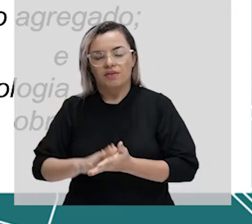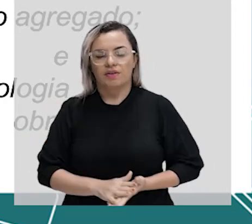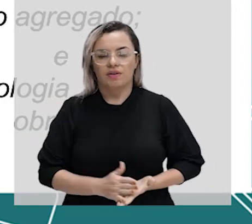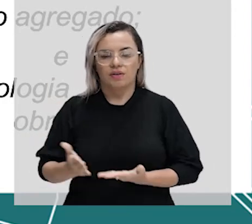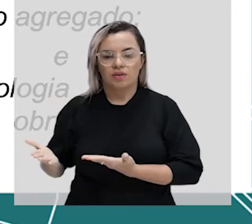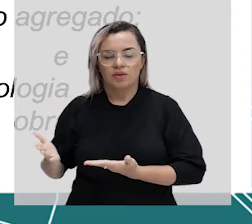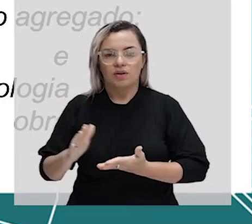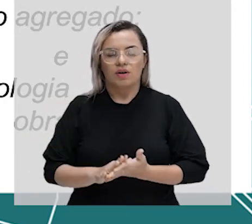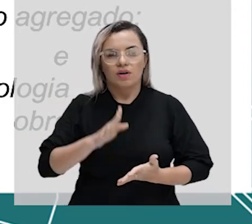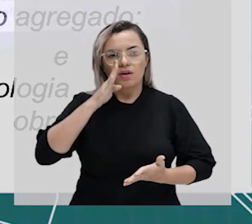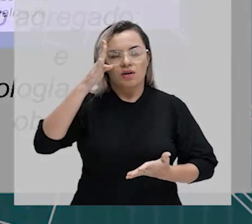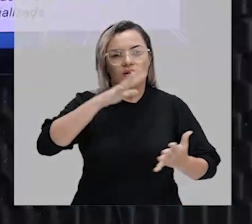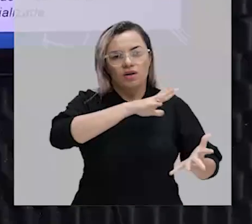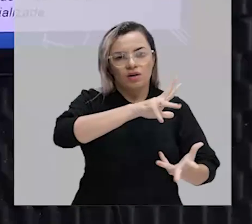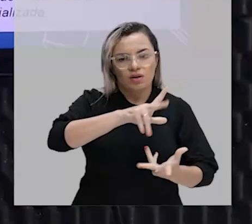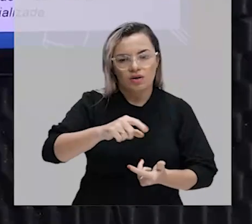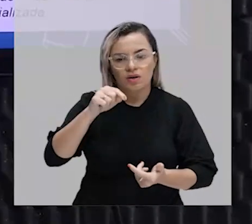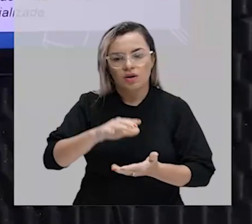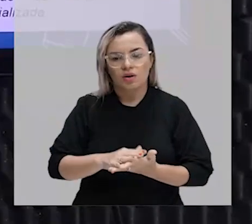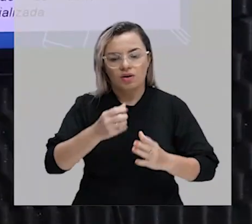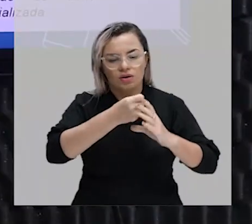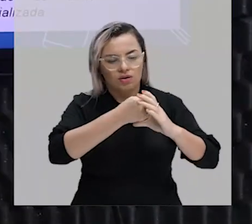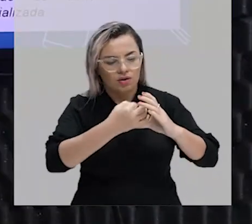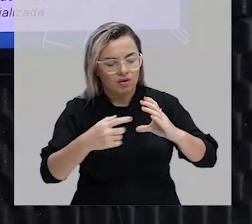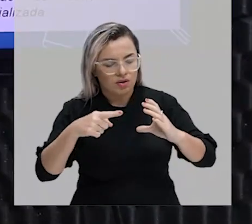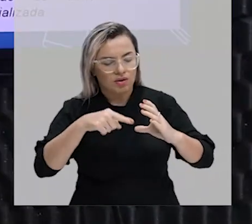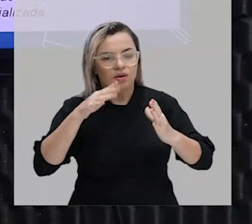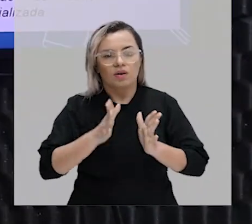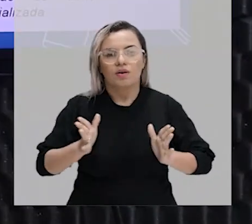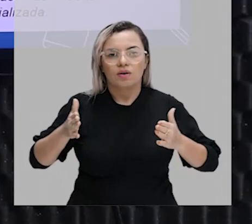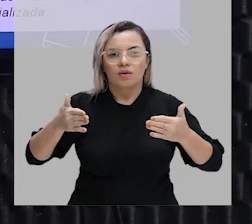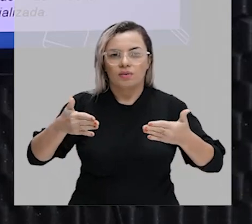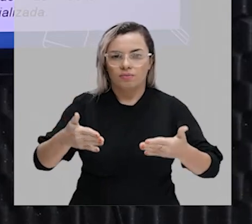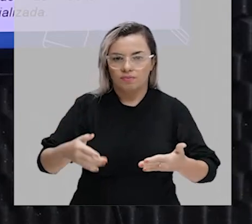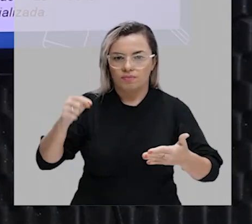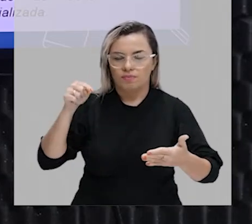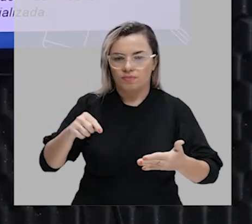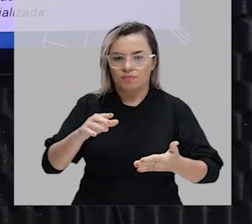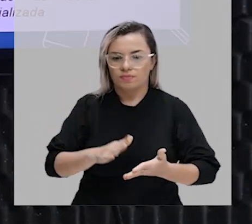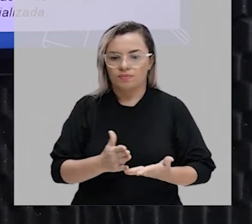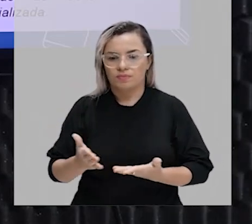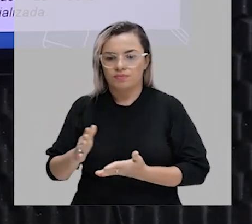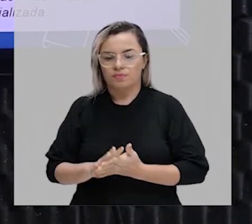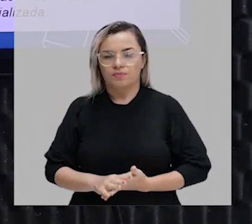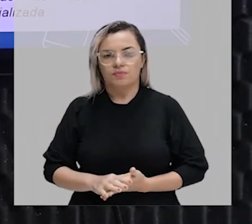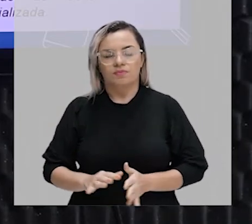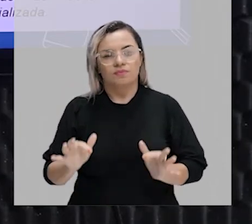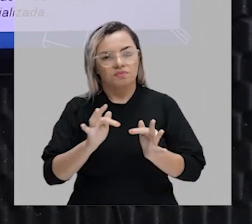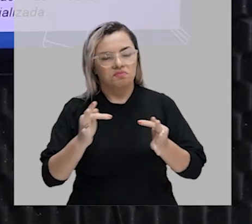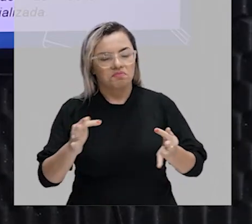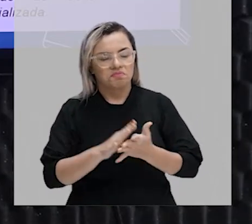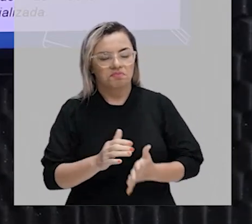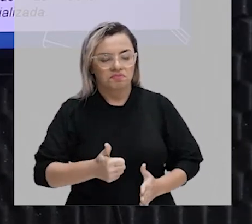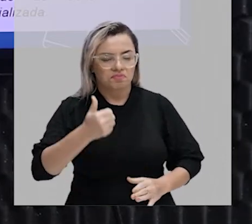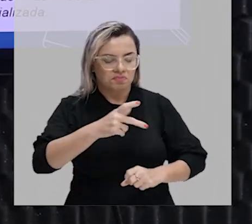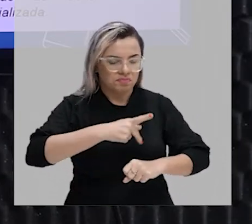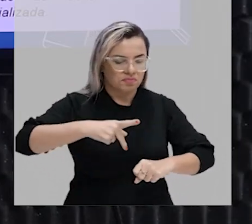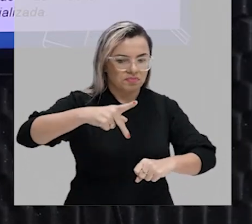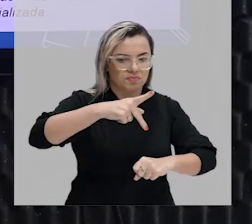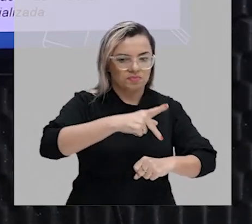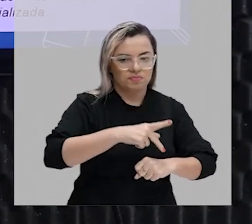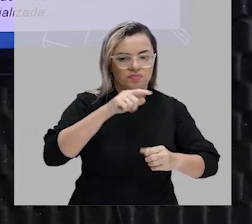aqui. Quais são as características que vão nortear estes países? Muito simples, galera, tá? São países que vão ter, primeiramente,